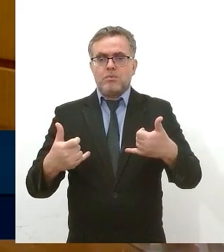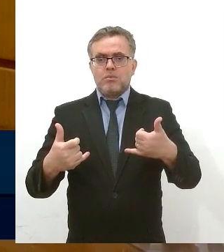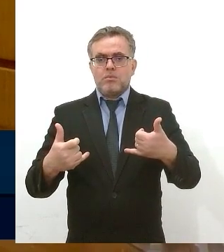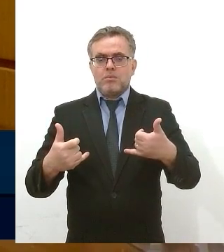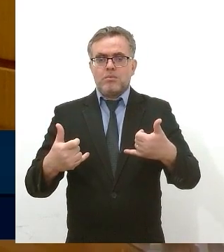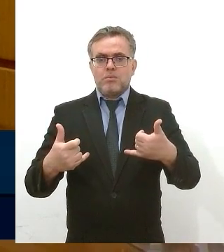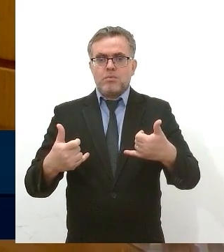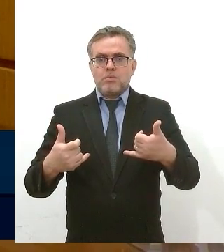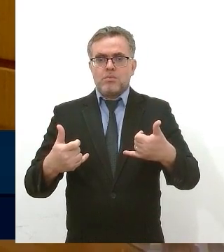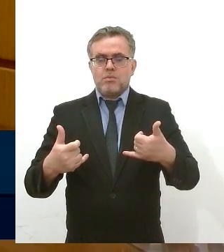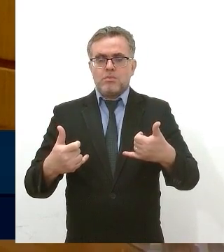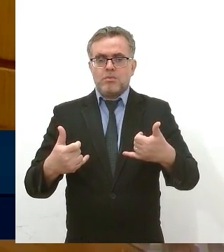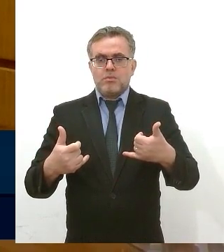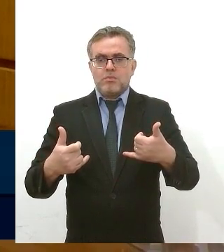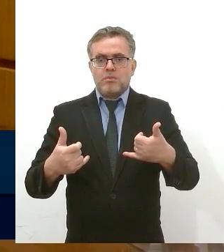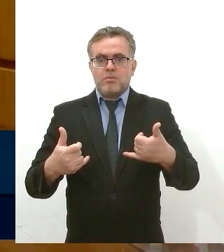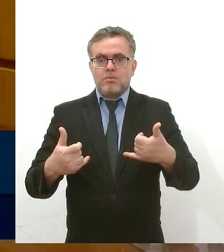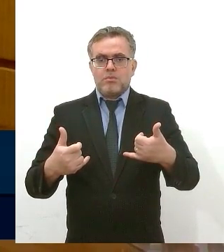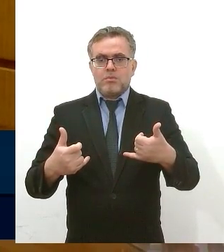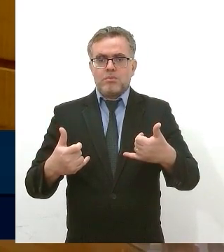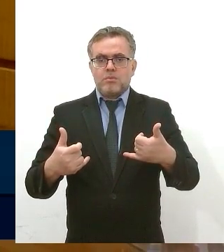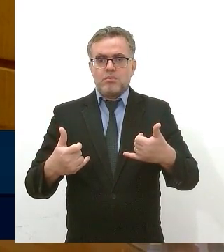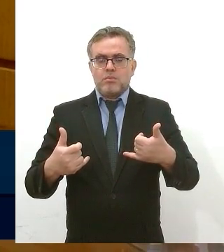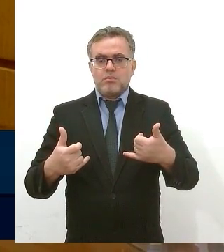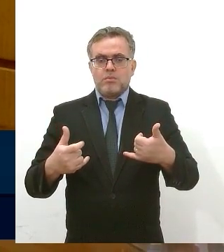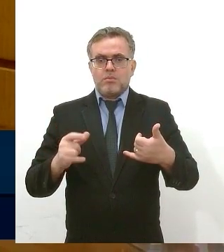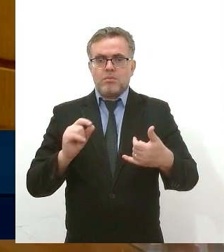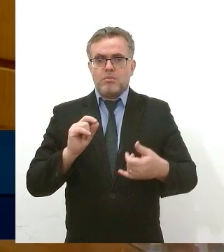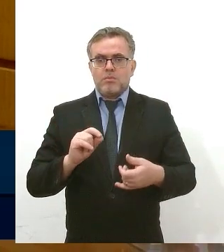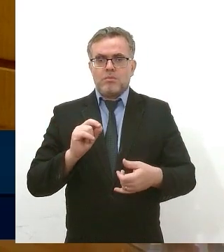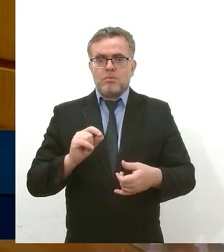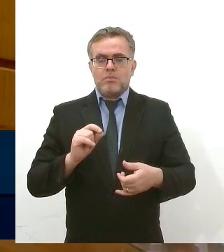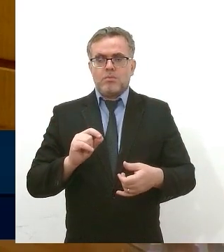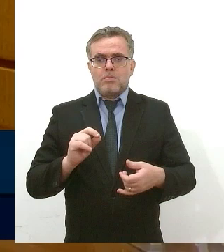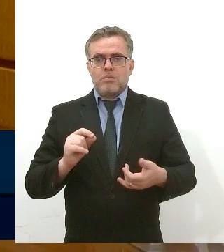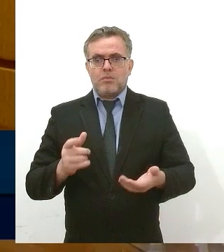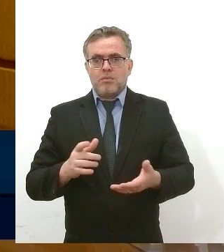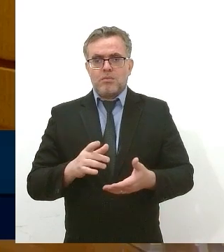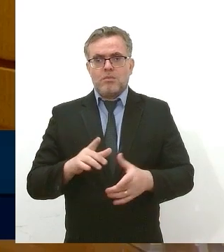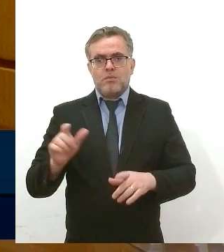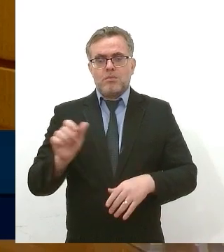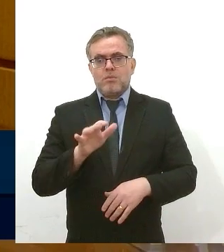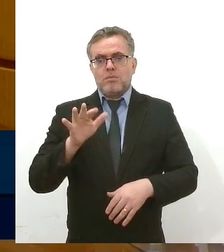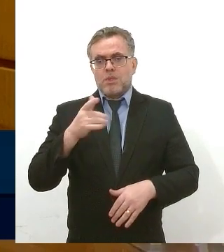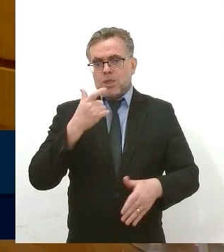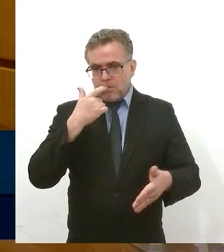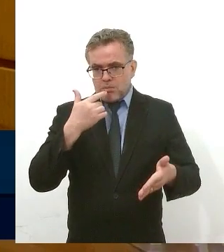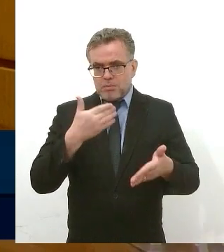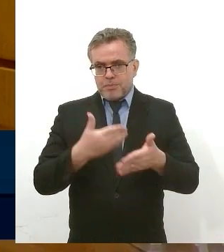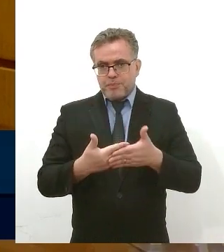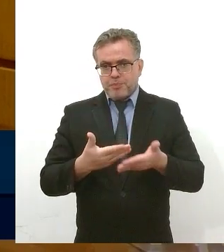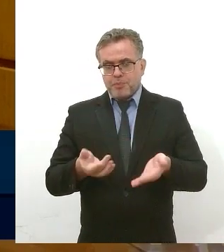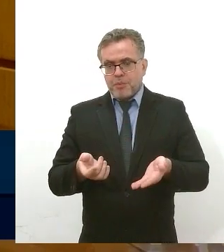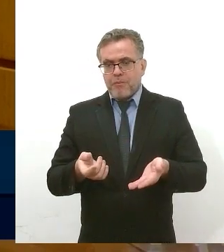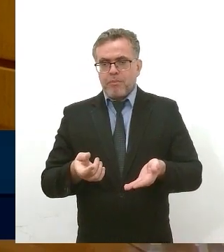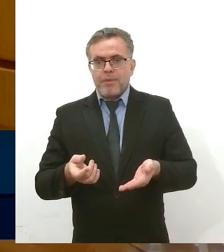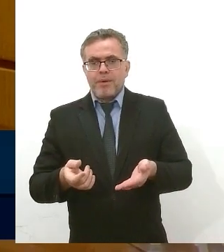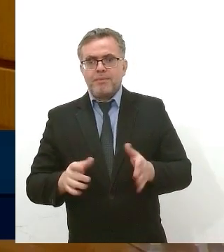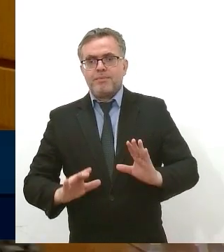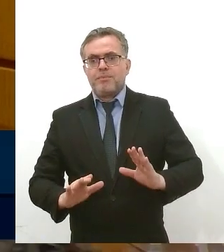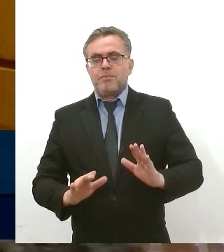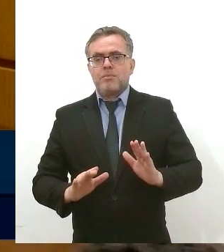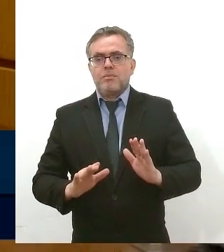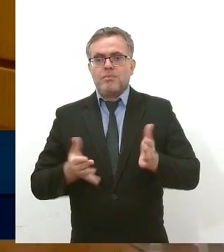que o aniversário da capital, minha querida Lagarto, está se aproximando. E as festividades para suas